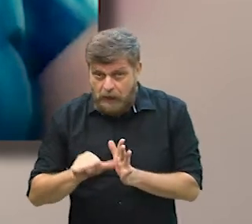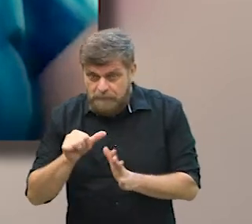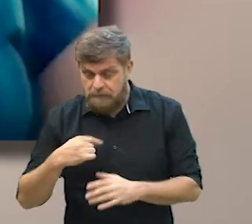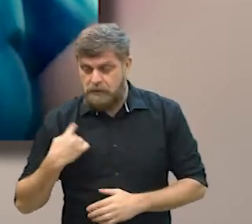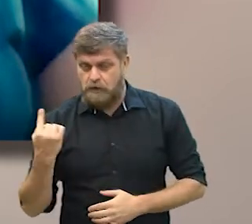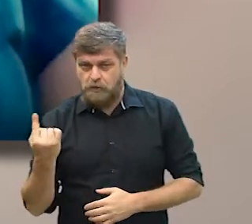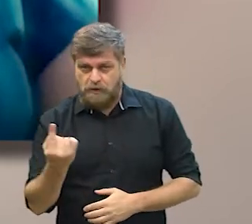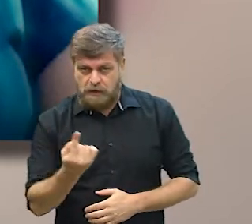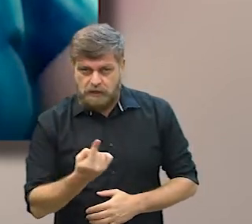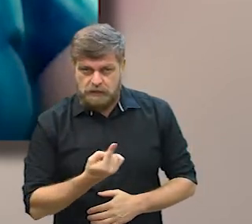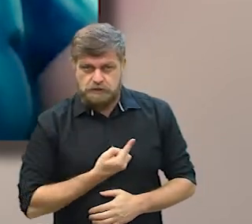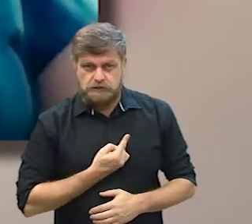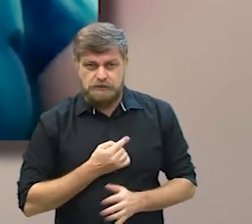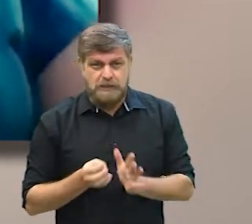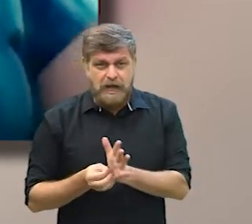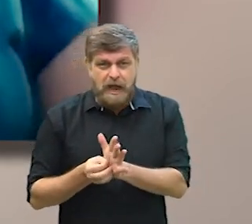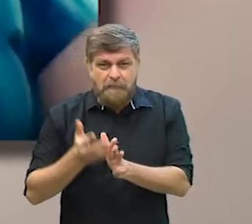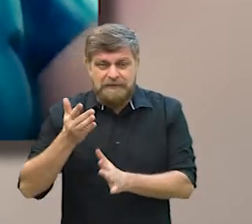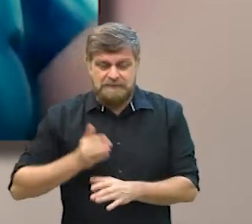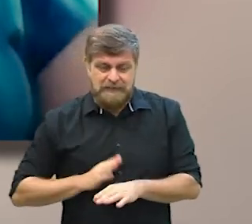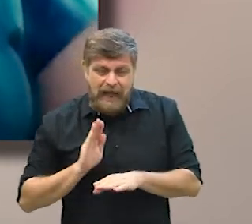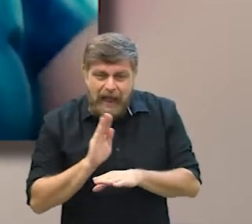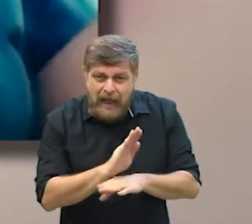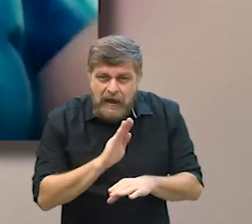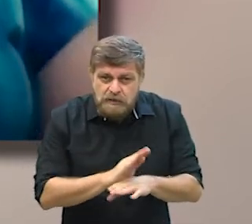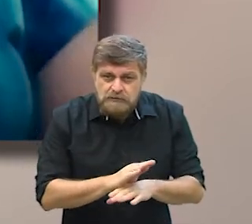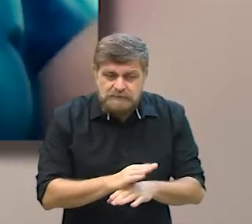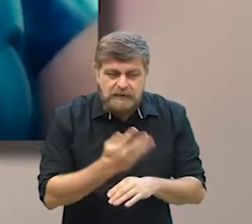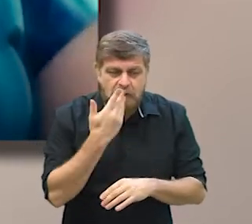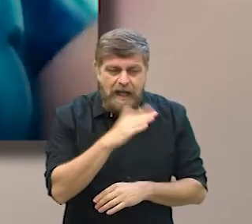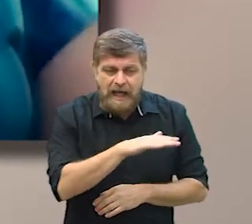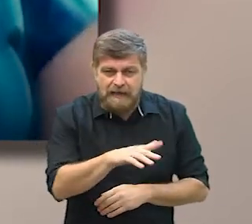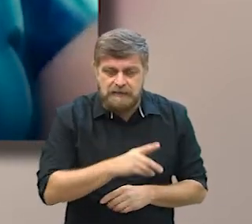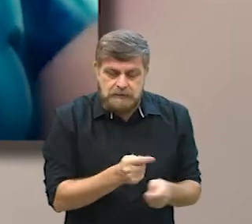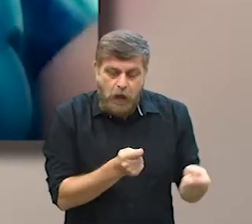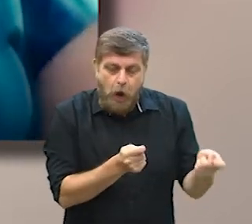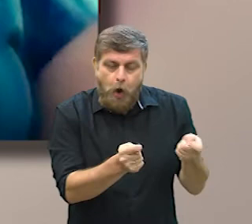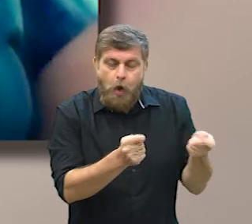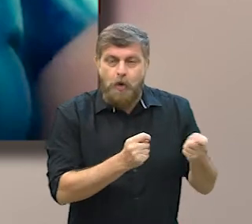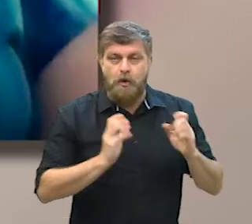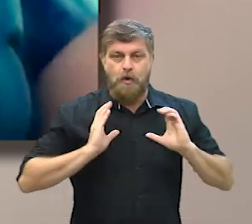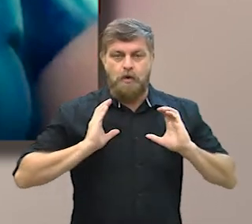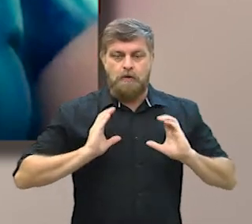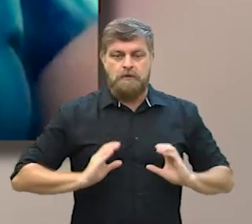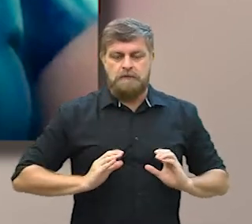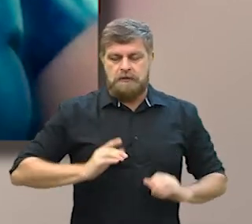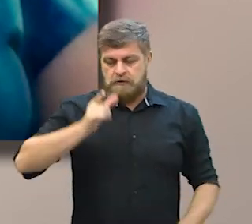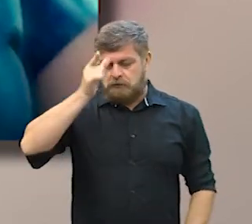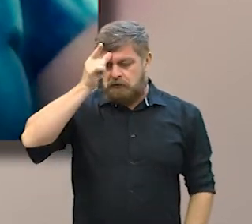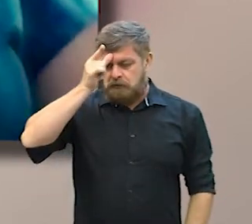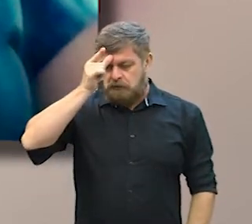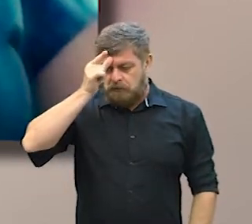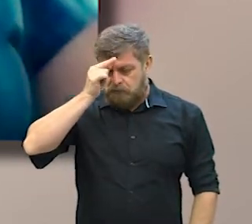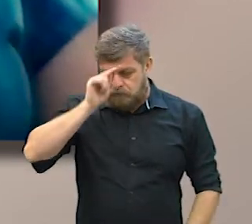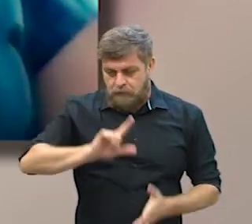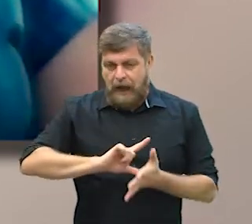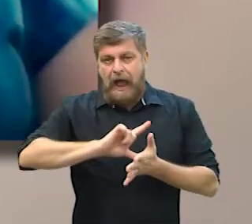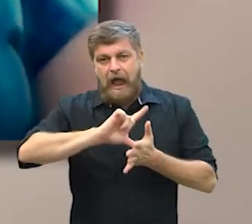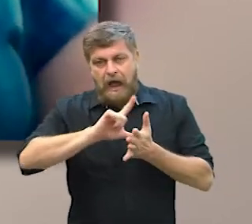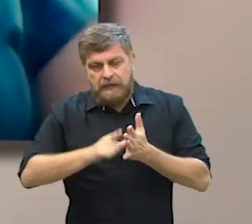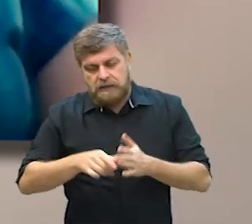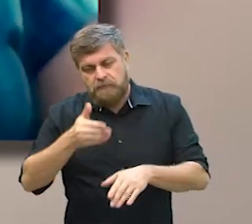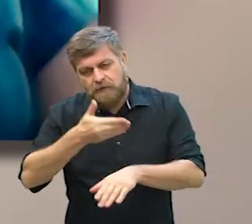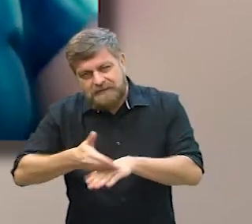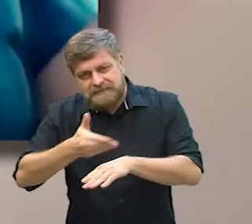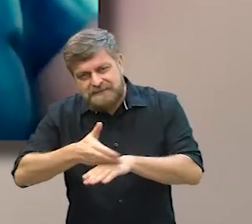Então, primeiramente, nós precisamos muitas vezes ajudar essa criança a regular esse comportamento, né, para